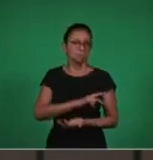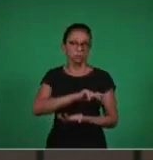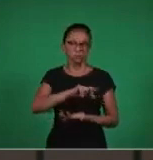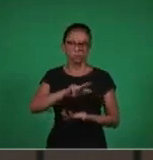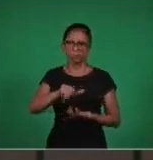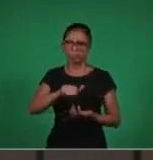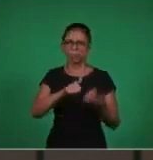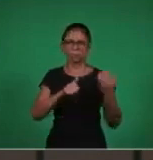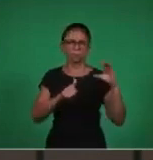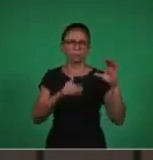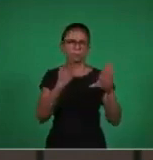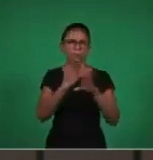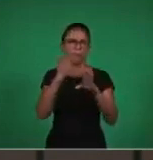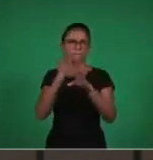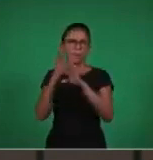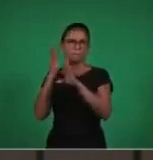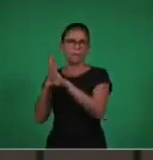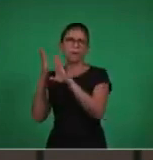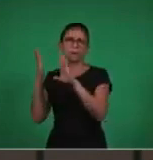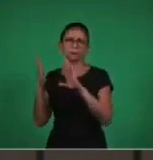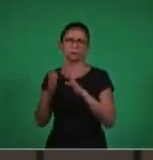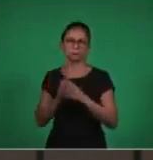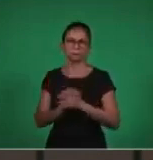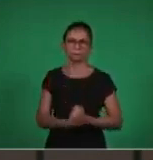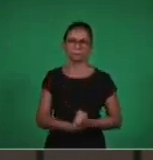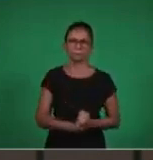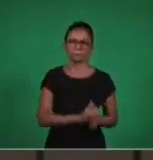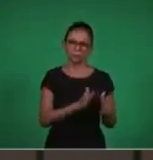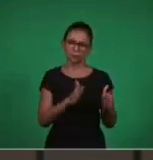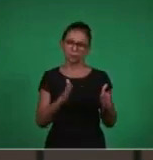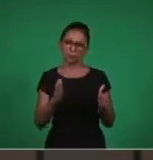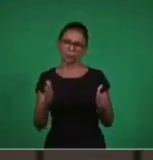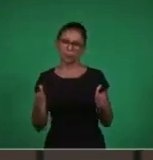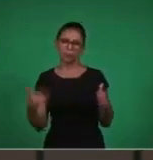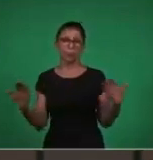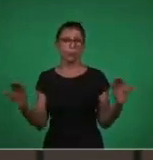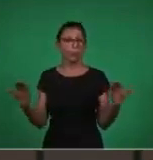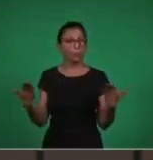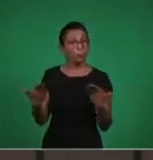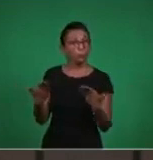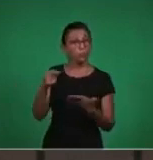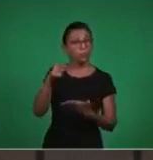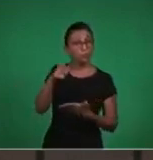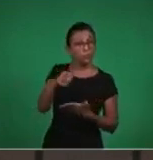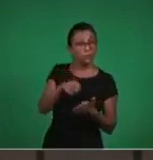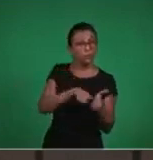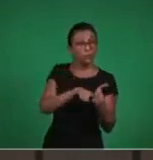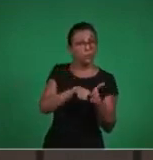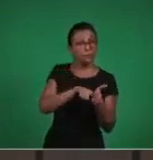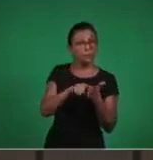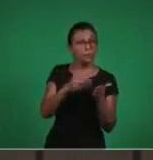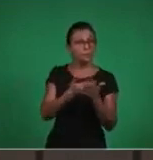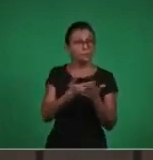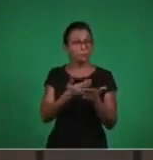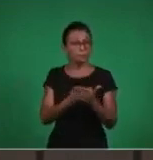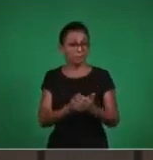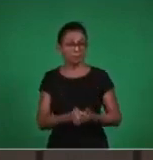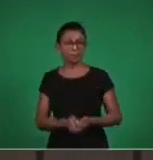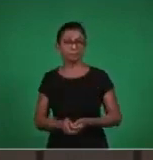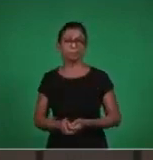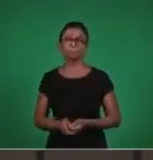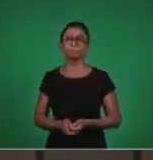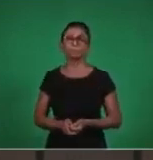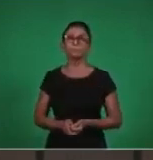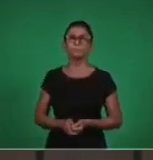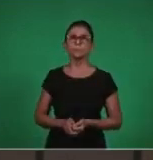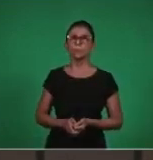aqui. Hoje, quando você vai fazer um estudo a respeito, nós estamos com um grupo de ciência e fé.